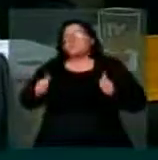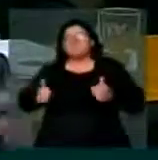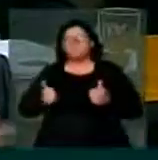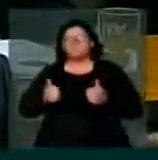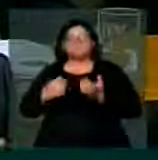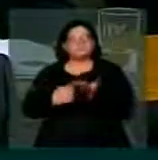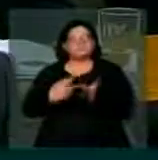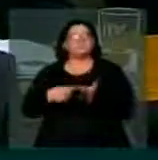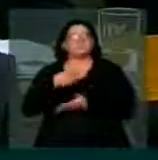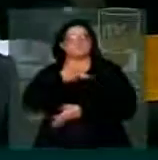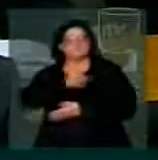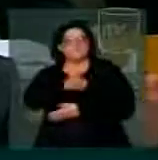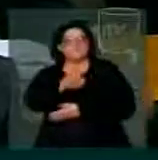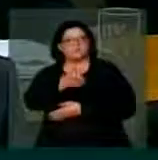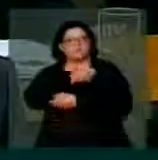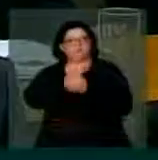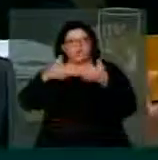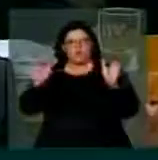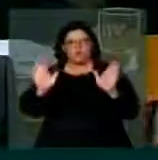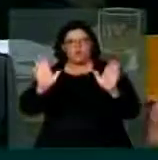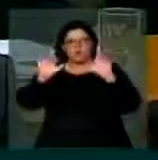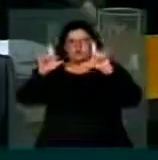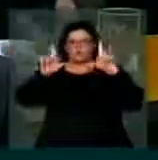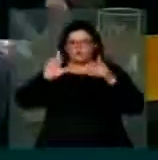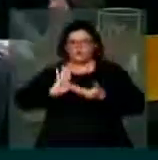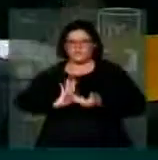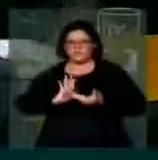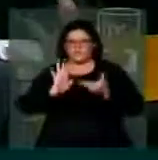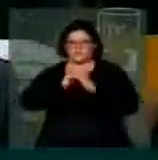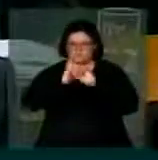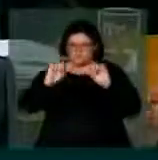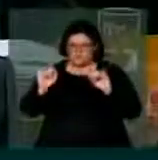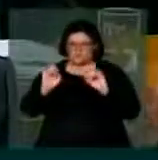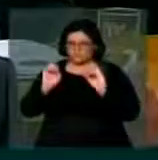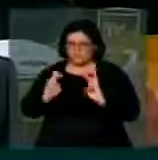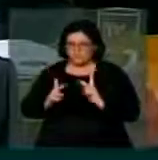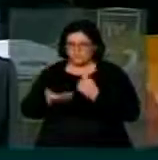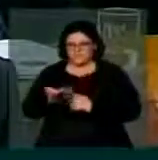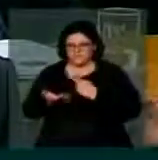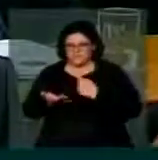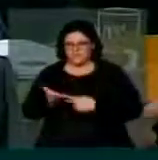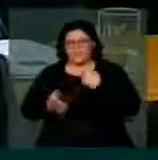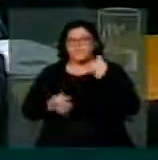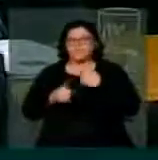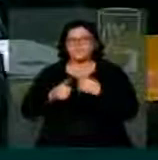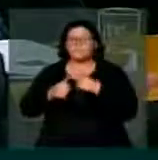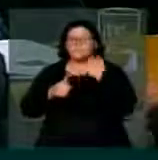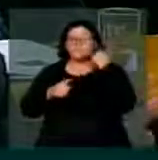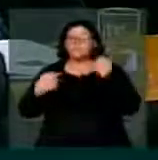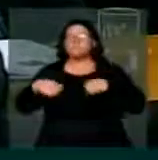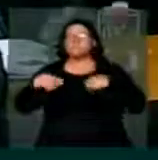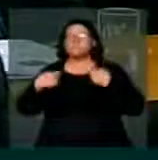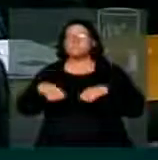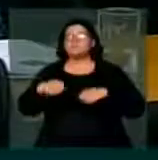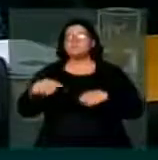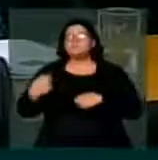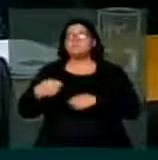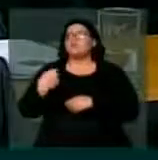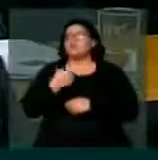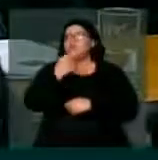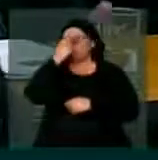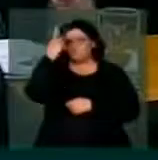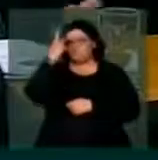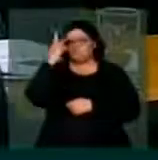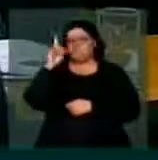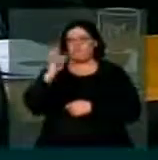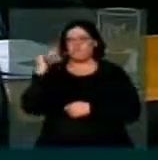quanto foi, para onde foi e quais são essas pessoas. É importante para o país desvendar isso. Então, senhor presidente, quer dizer que nós não